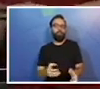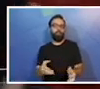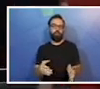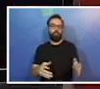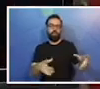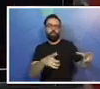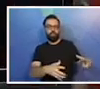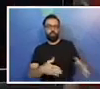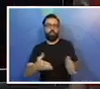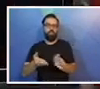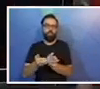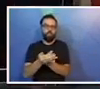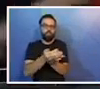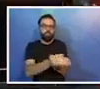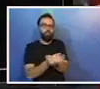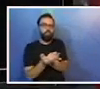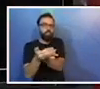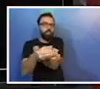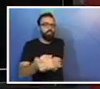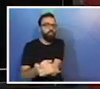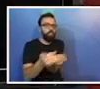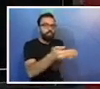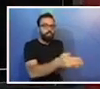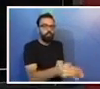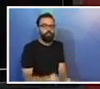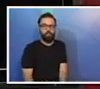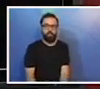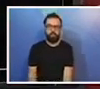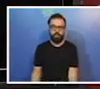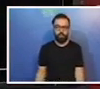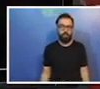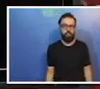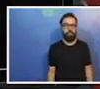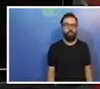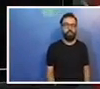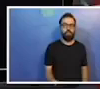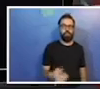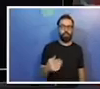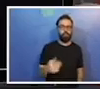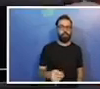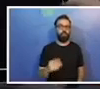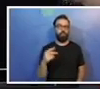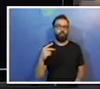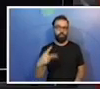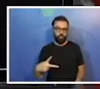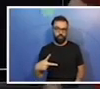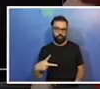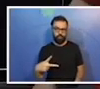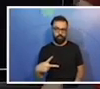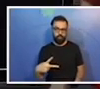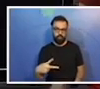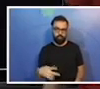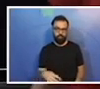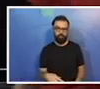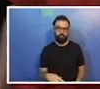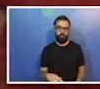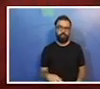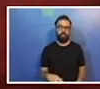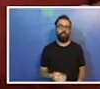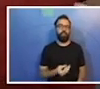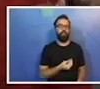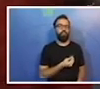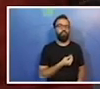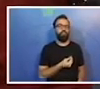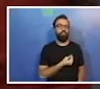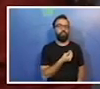2. Quais as consequências essas interferências humanas podem ter trazido aos tubarões?